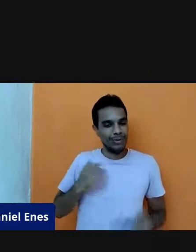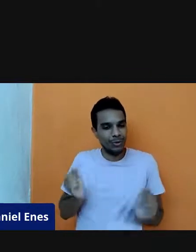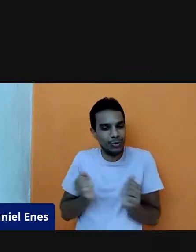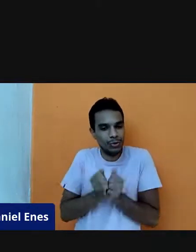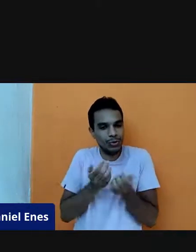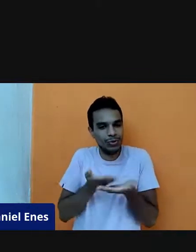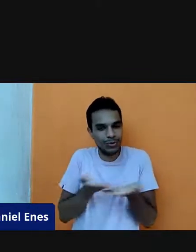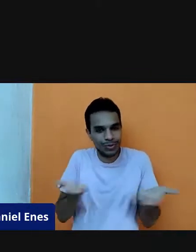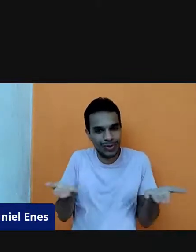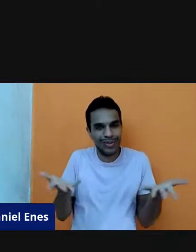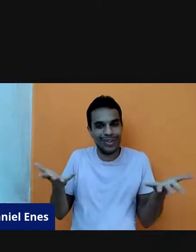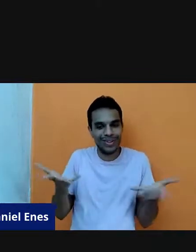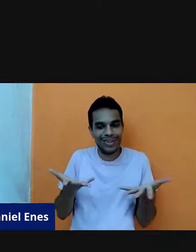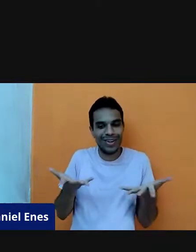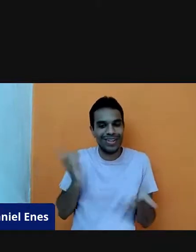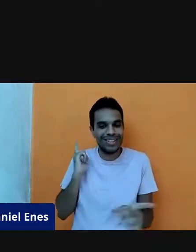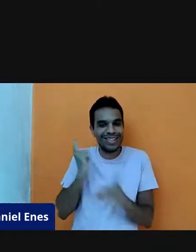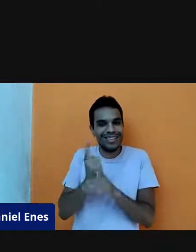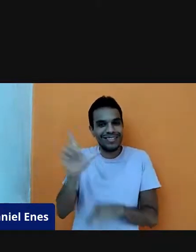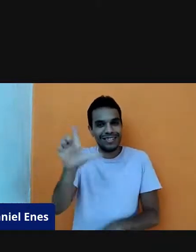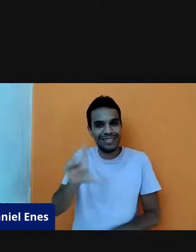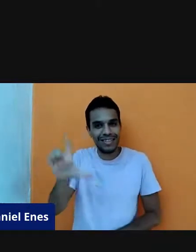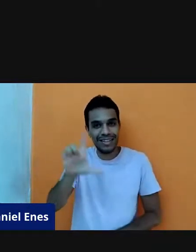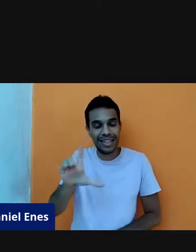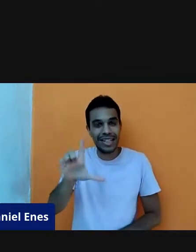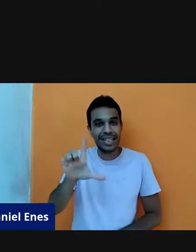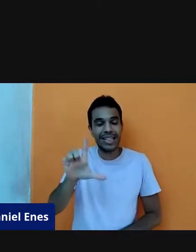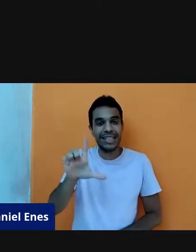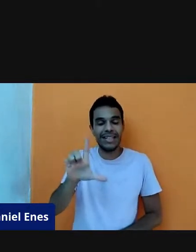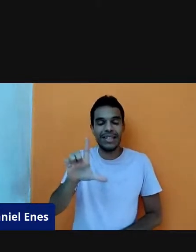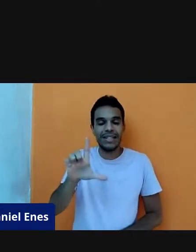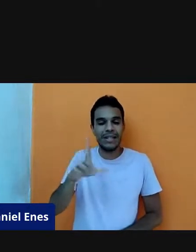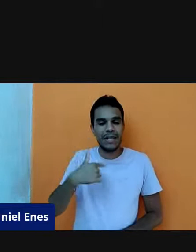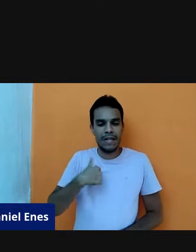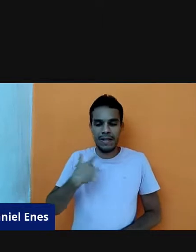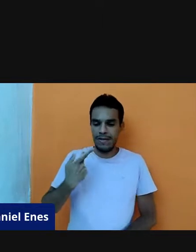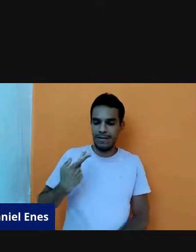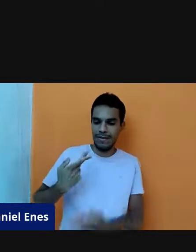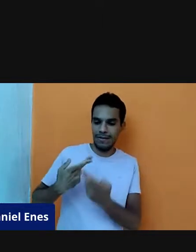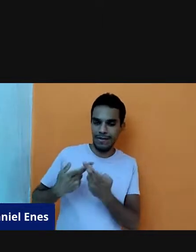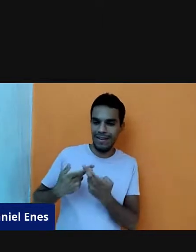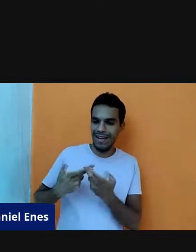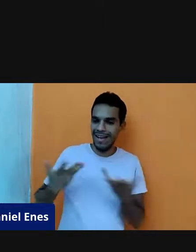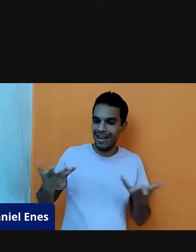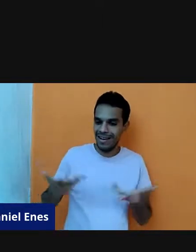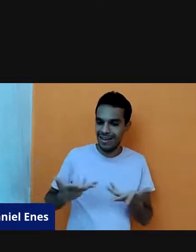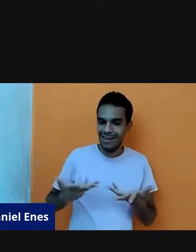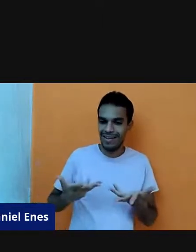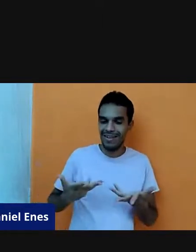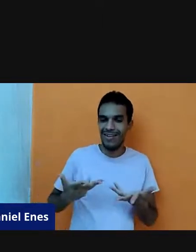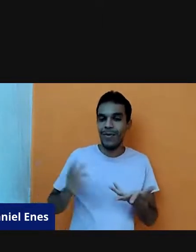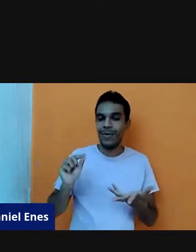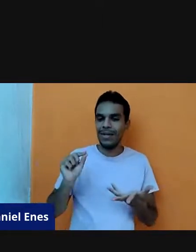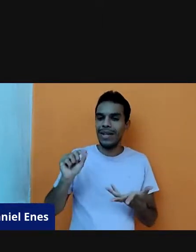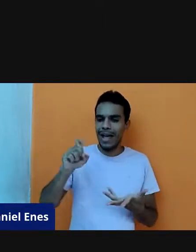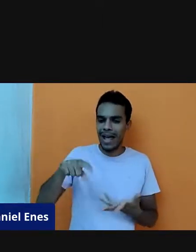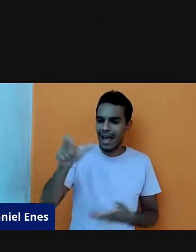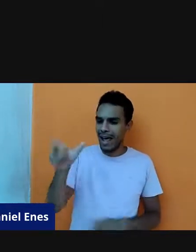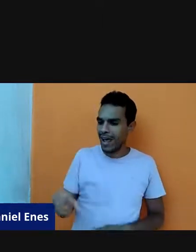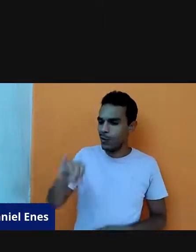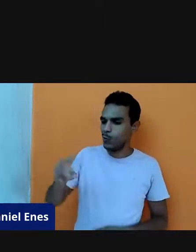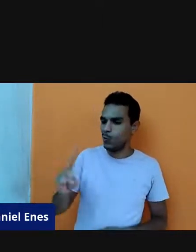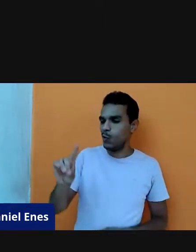nesse encontro literário. E a parte que me cabe neste latifúndio é João Cabral de Melo